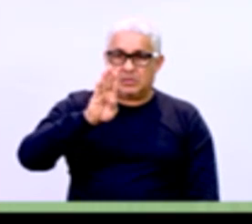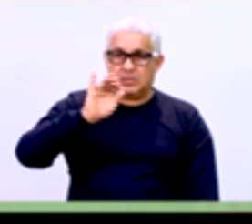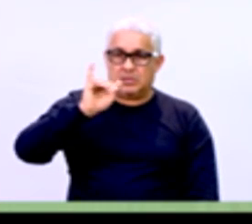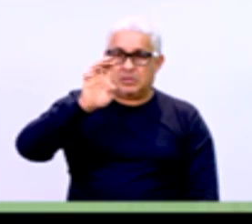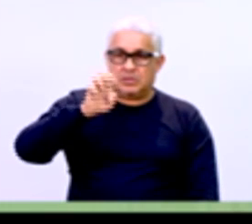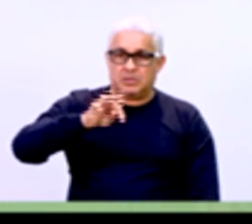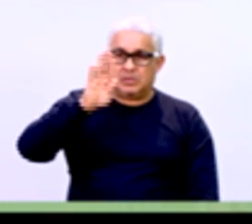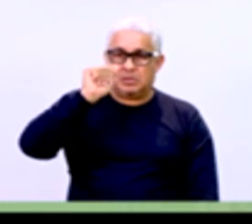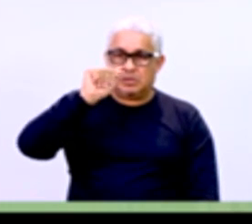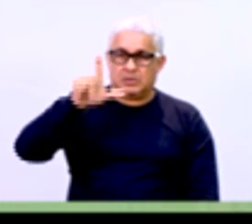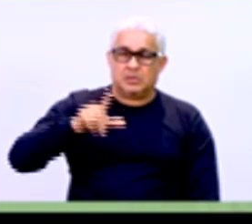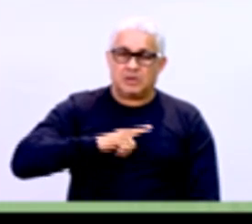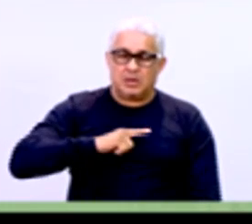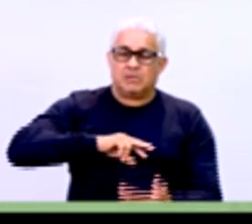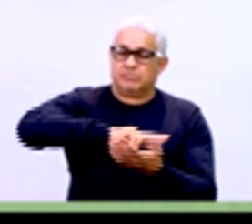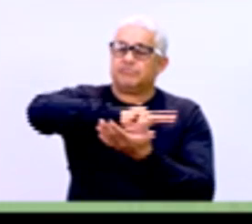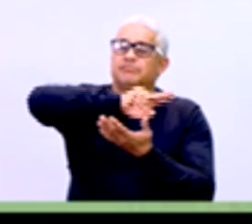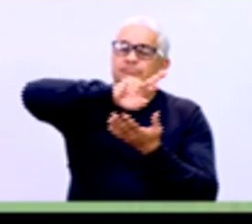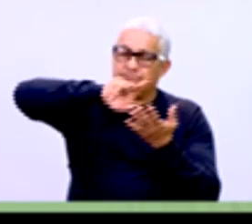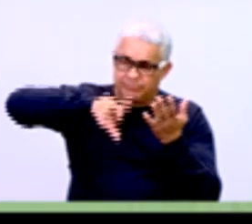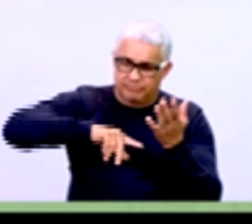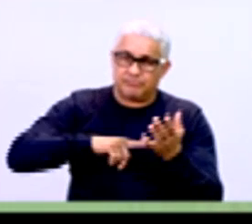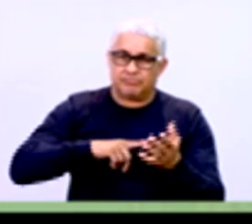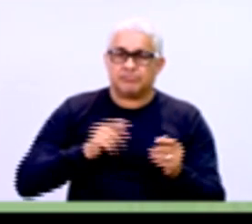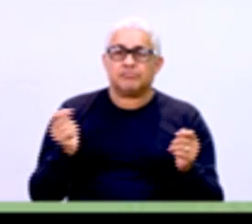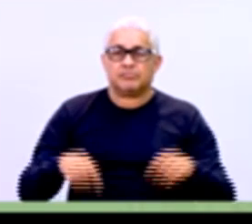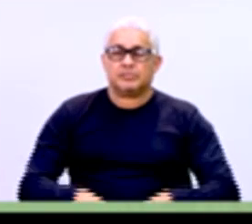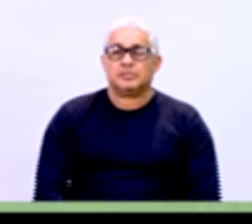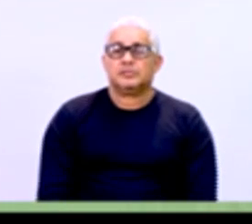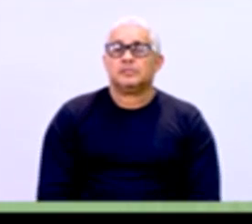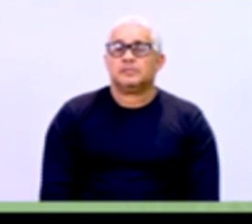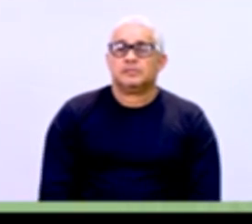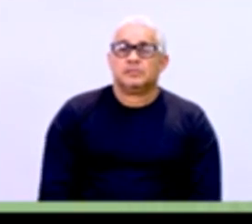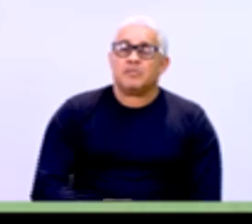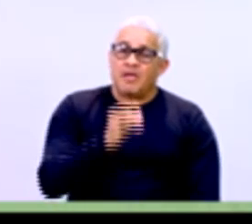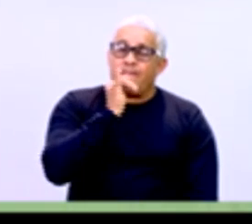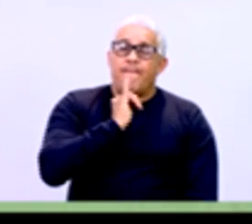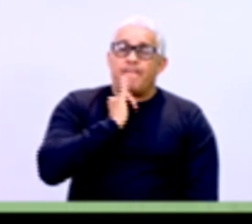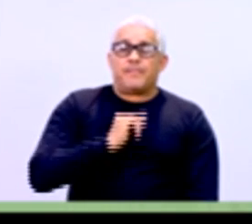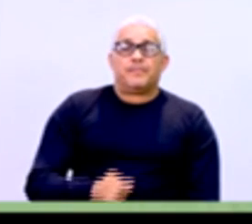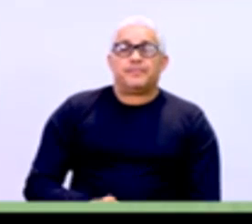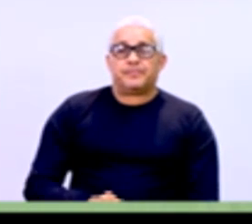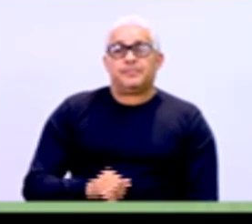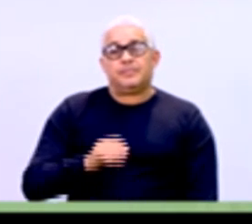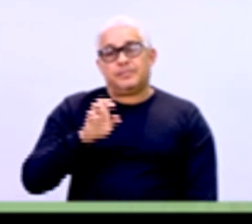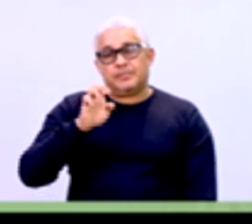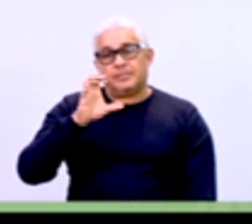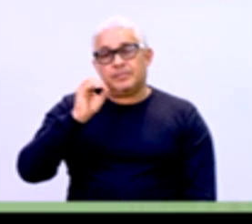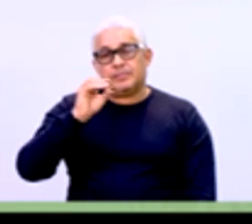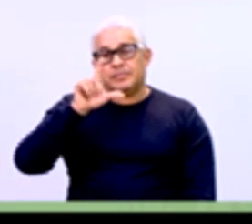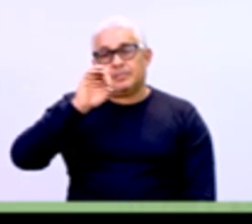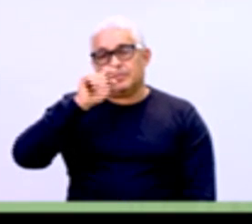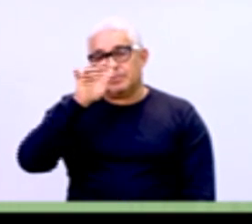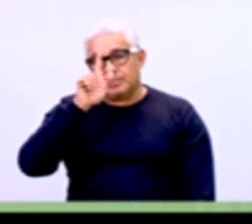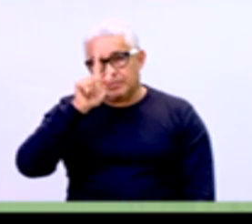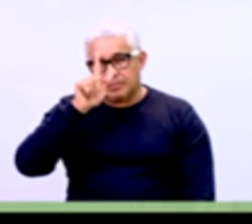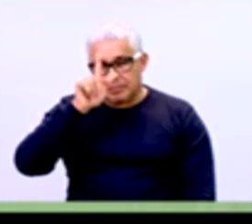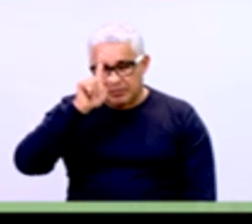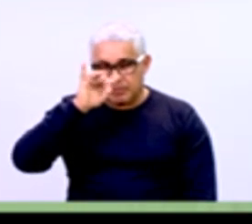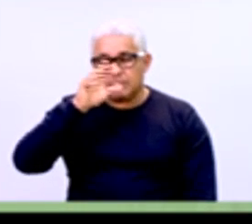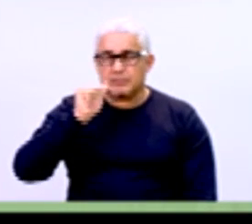vários vieses que estão permeados ali, né? A questão ecológica, a questão social, a